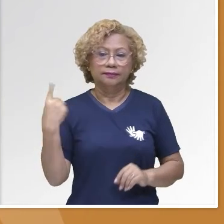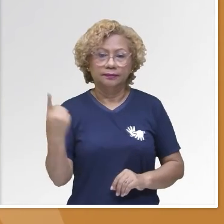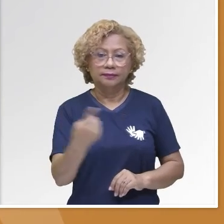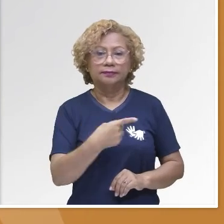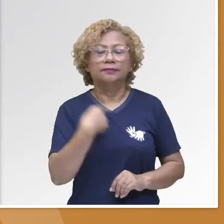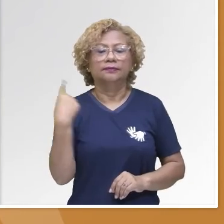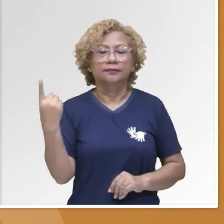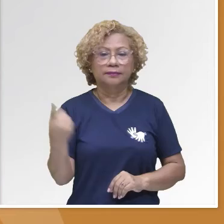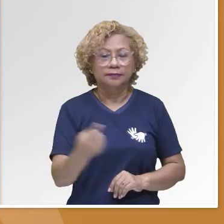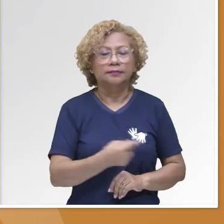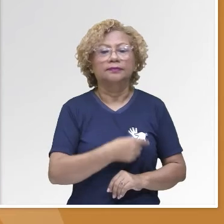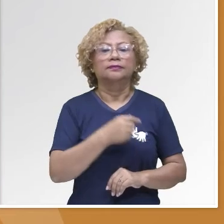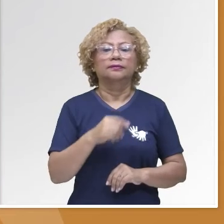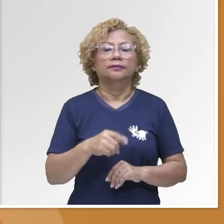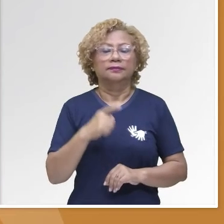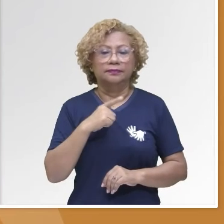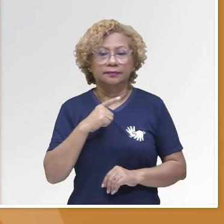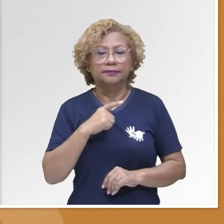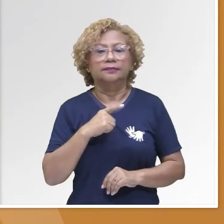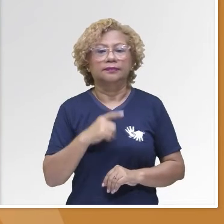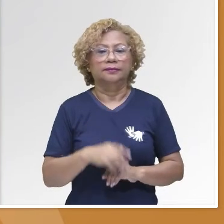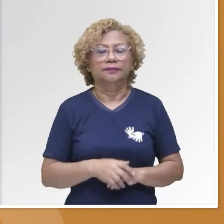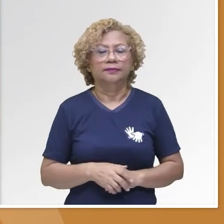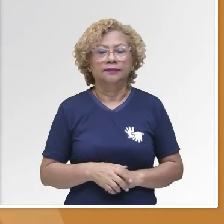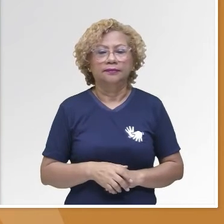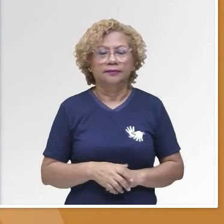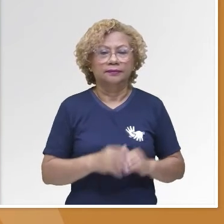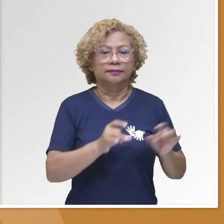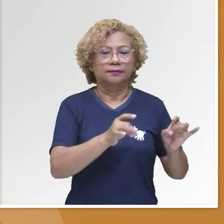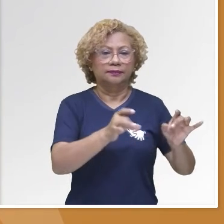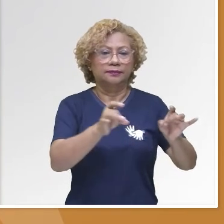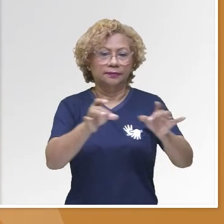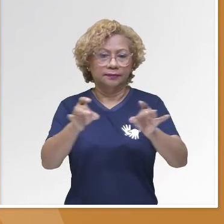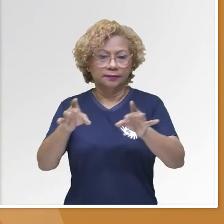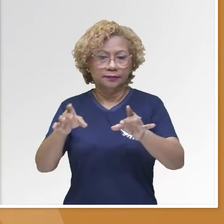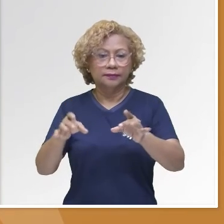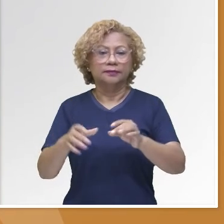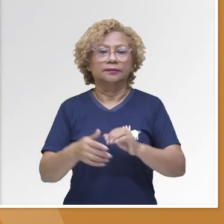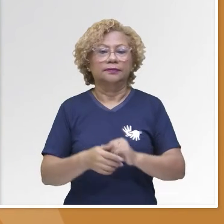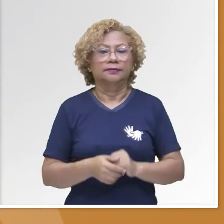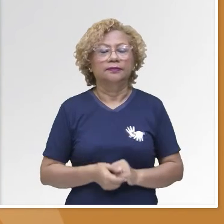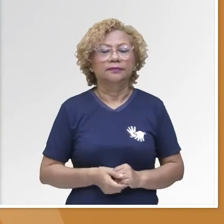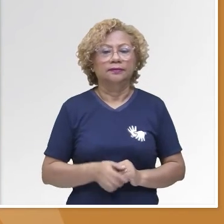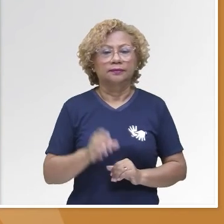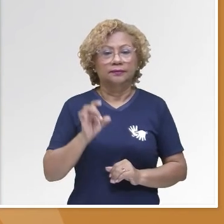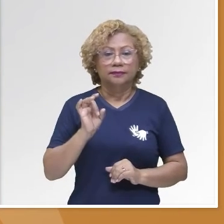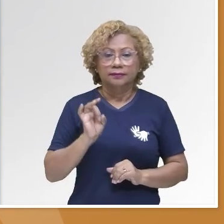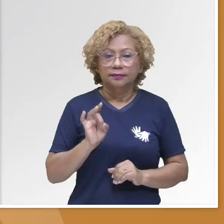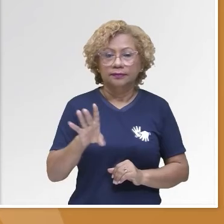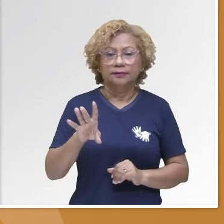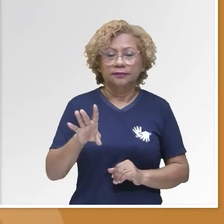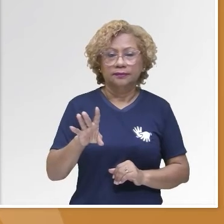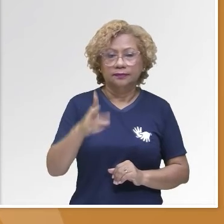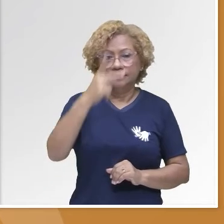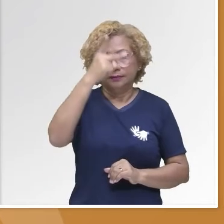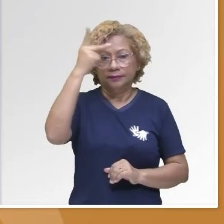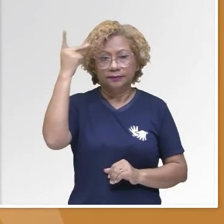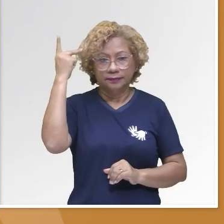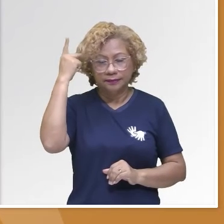da zona de livre comércio, o mercado comum vai ser diferenciado porque com o mercado comum vai ocorrer o que?